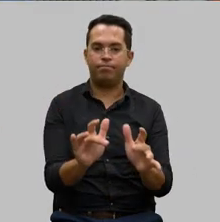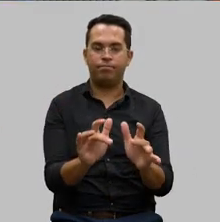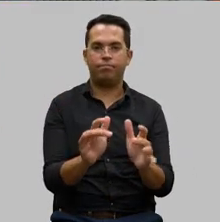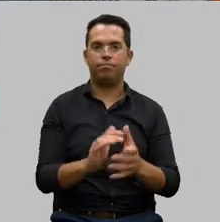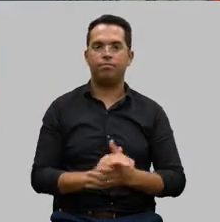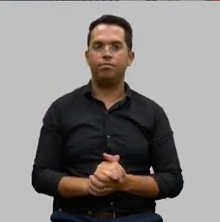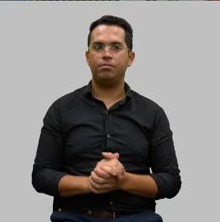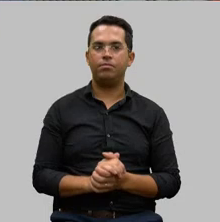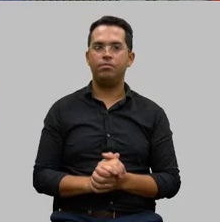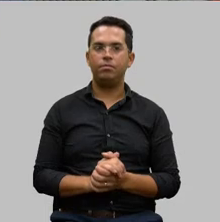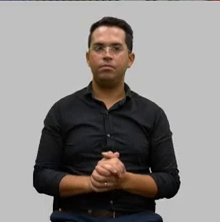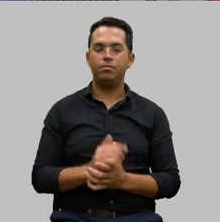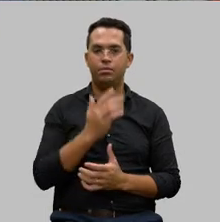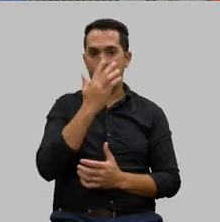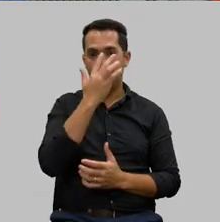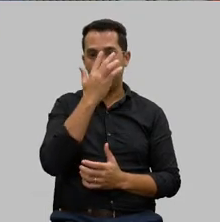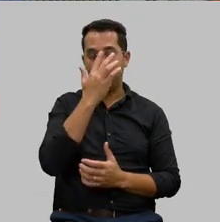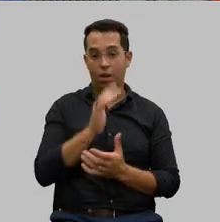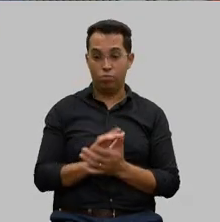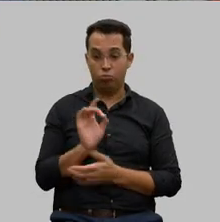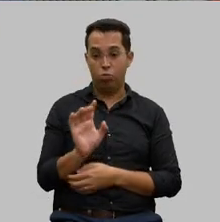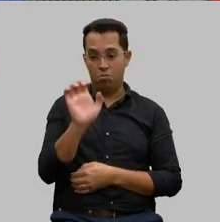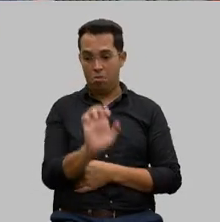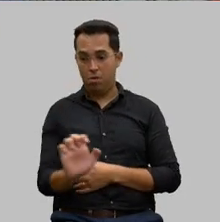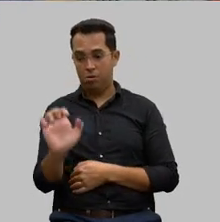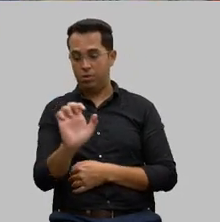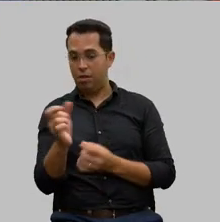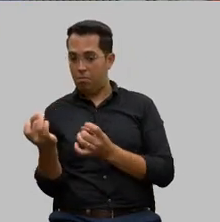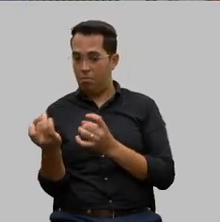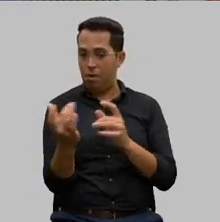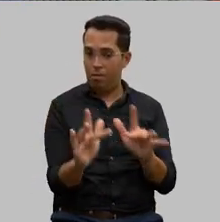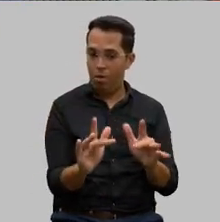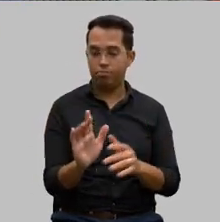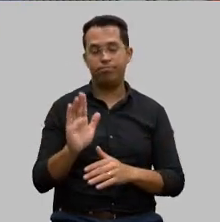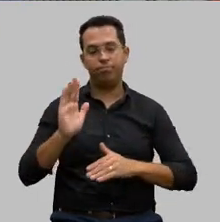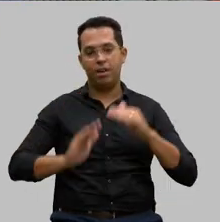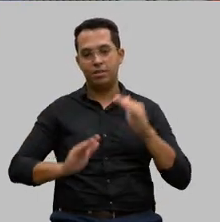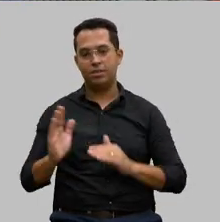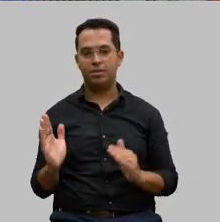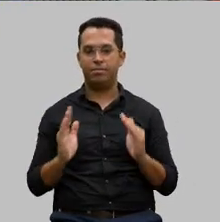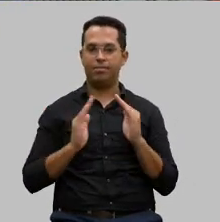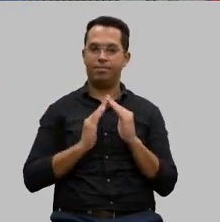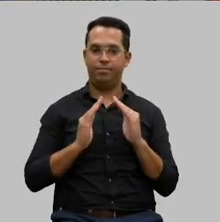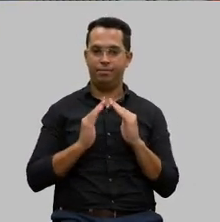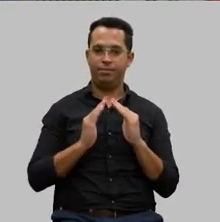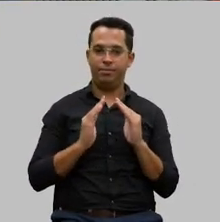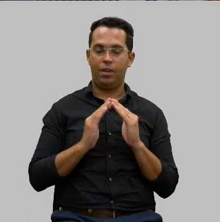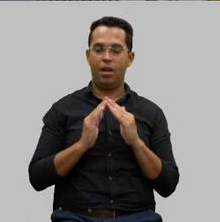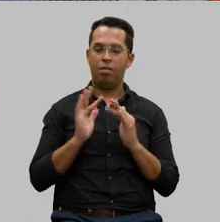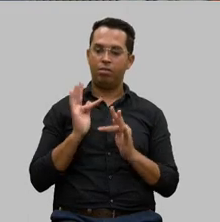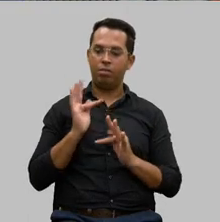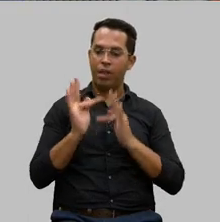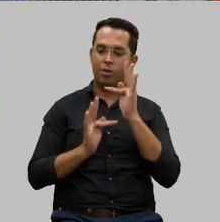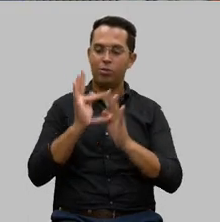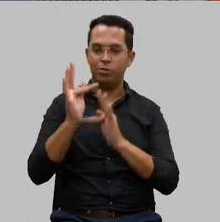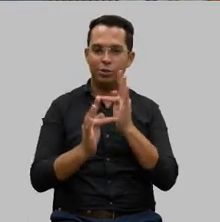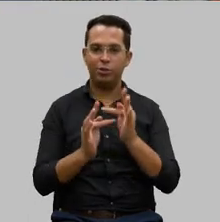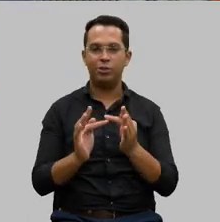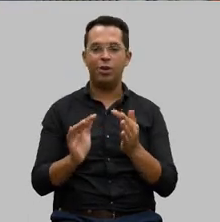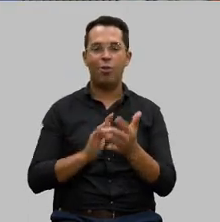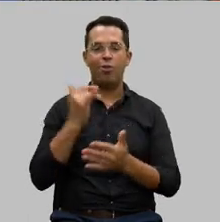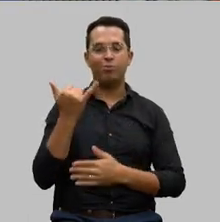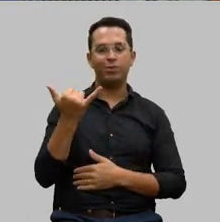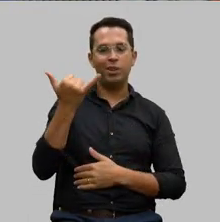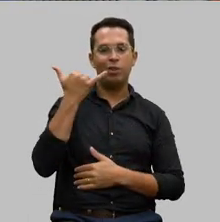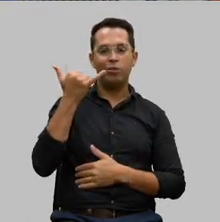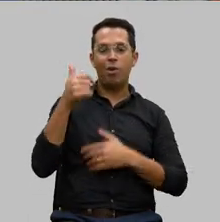eh pela pelo estado não às vezes em casa hoje com a tecnologia com o celular quantas